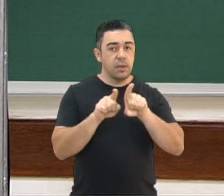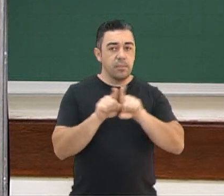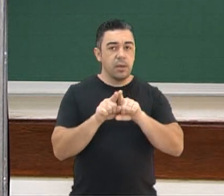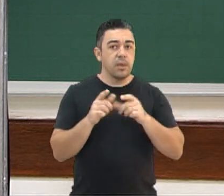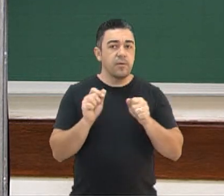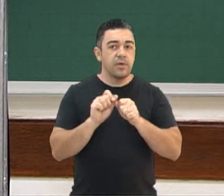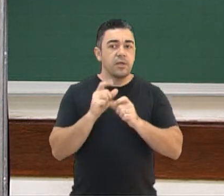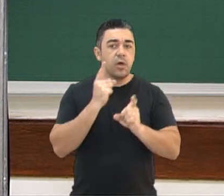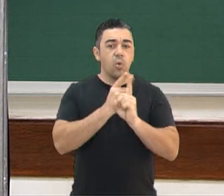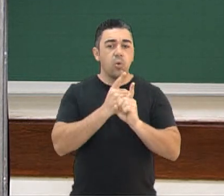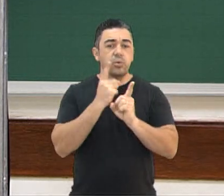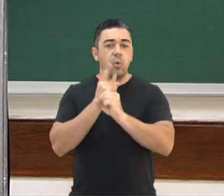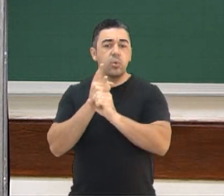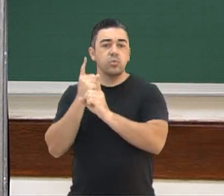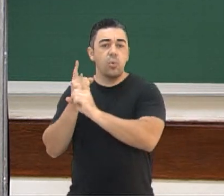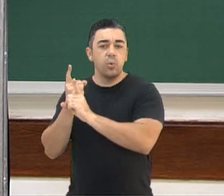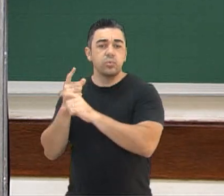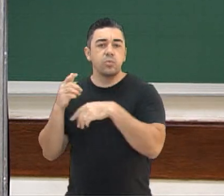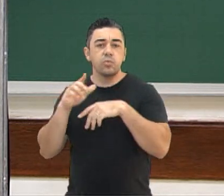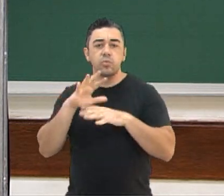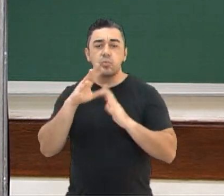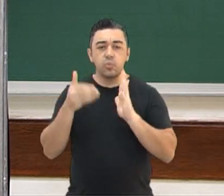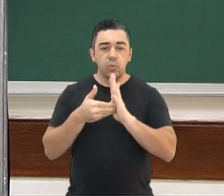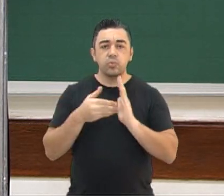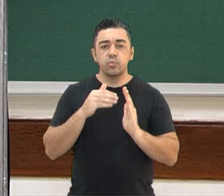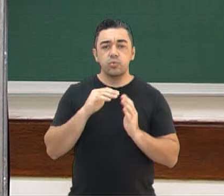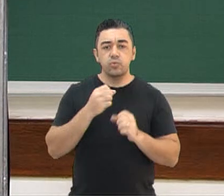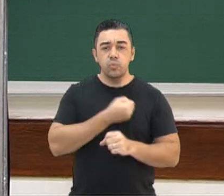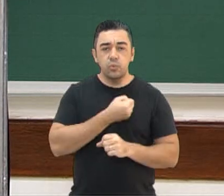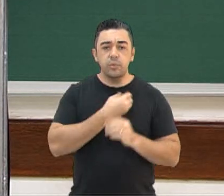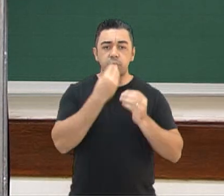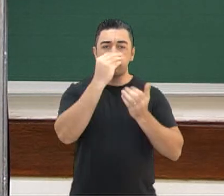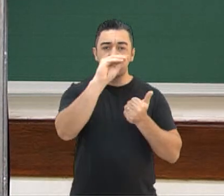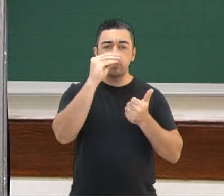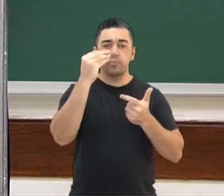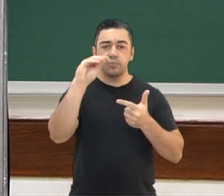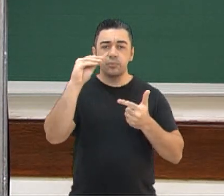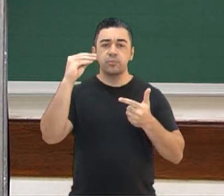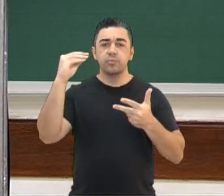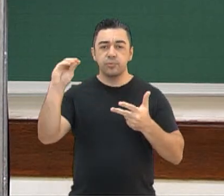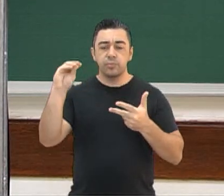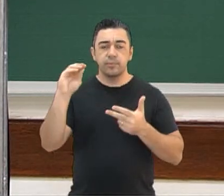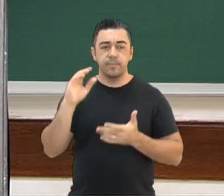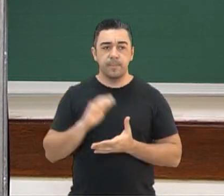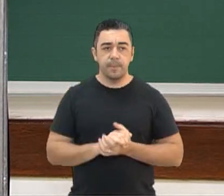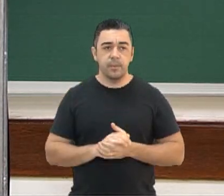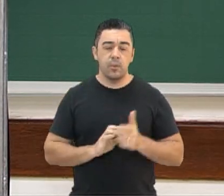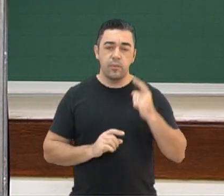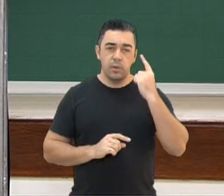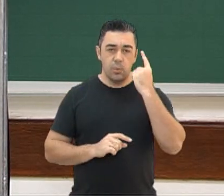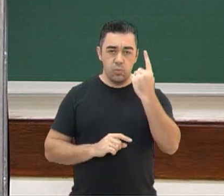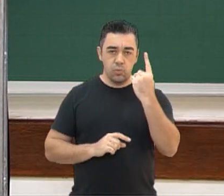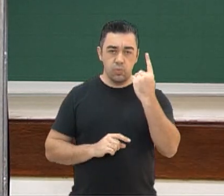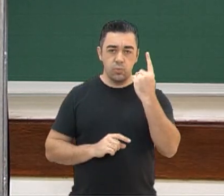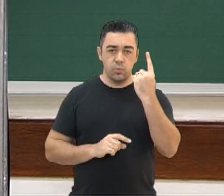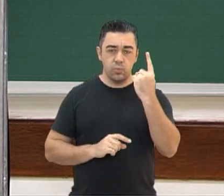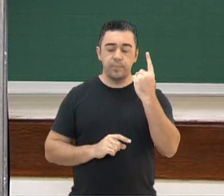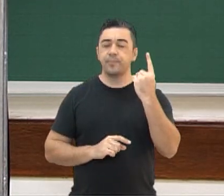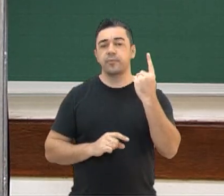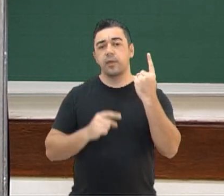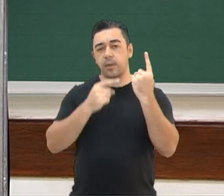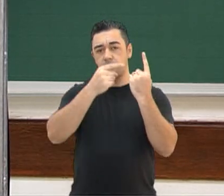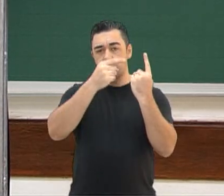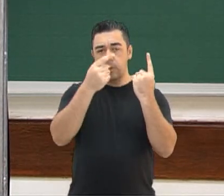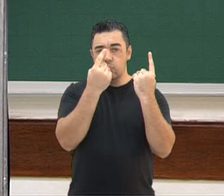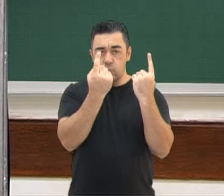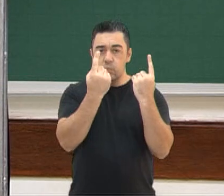assim eu consigo encontrar esses elementos, certo? Então, eu tenho aqui que o elemento A11 é igual a 1. Eu tenho que o elemento A12